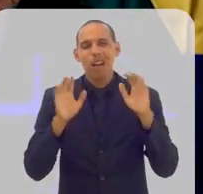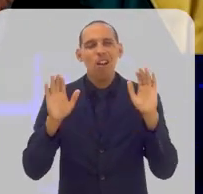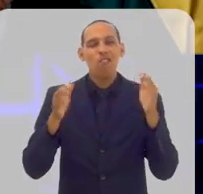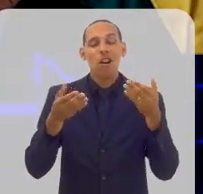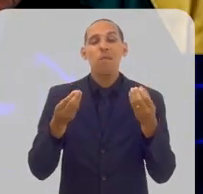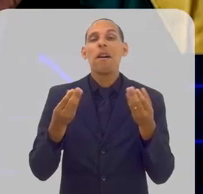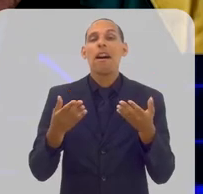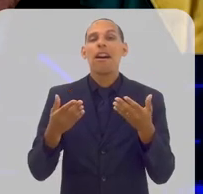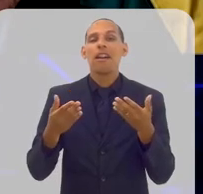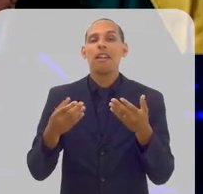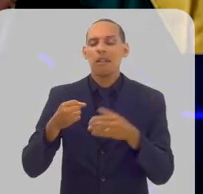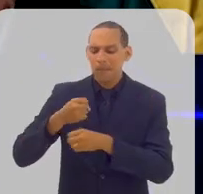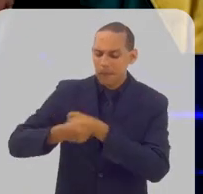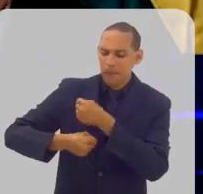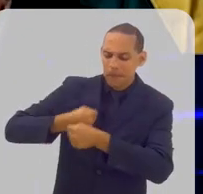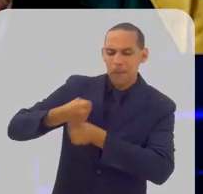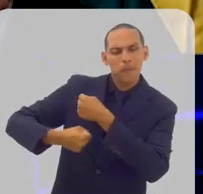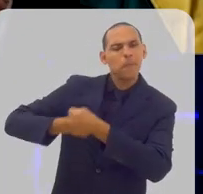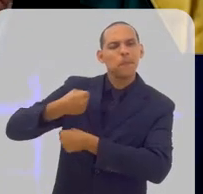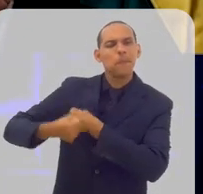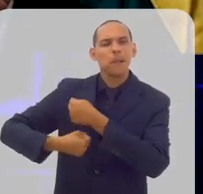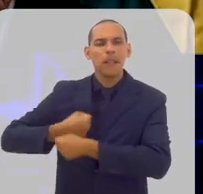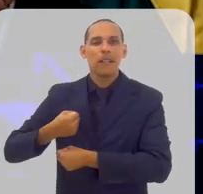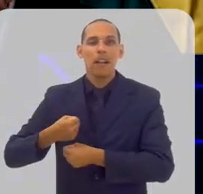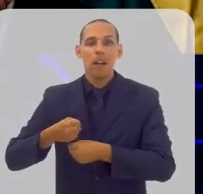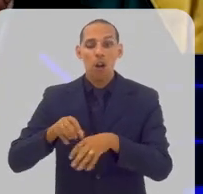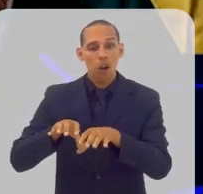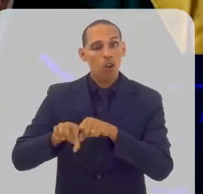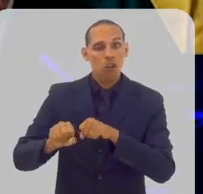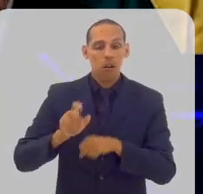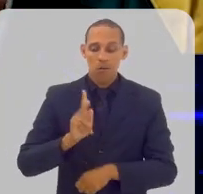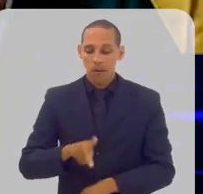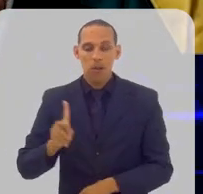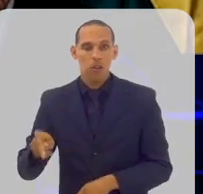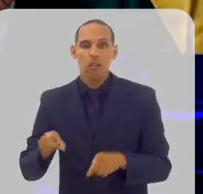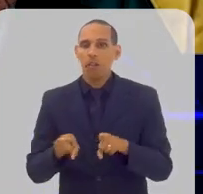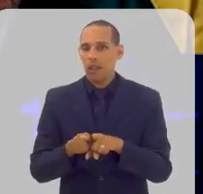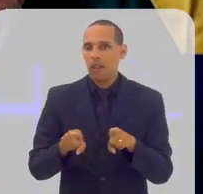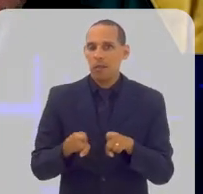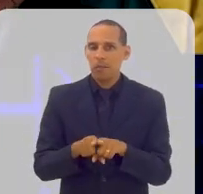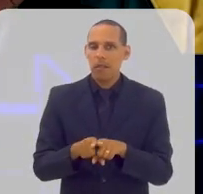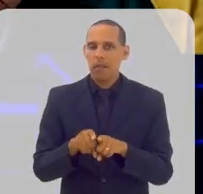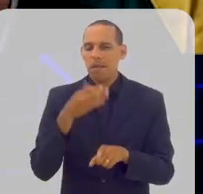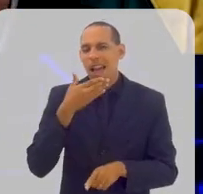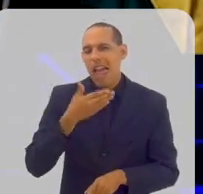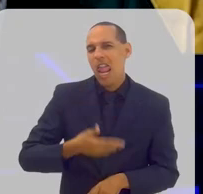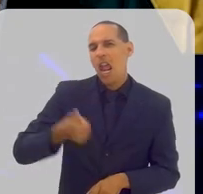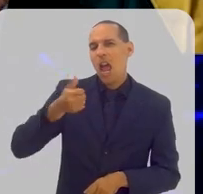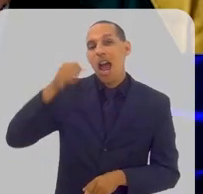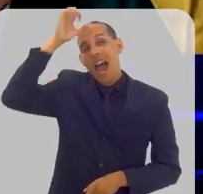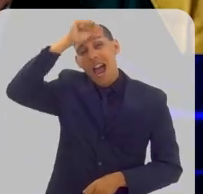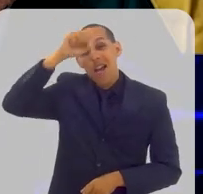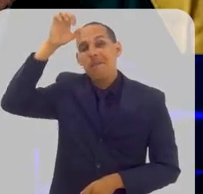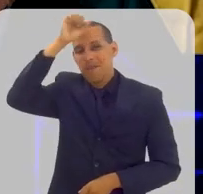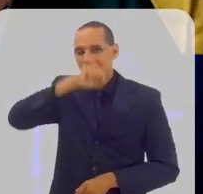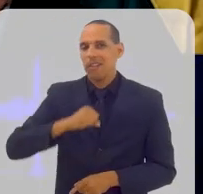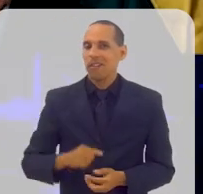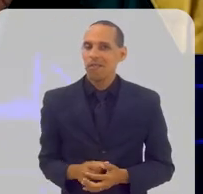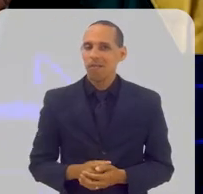focado para as próximas décadas, tanto na formação de professores como na melhoria do